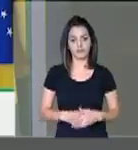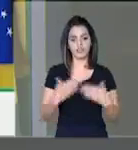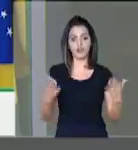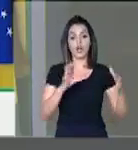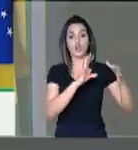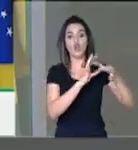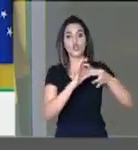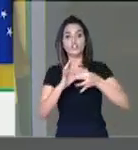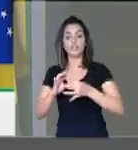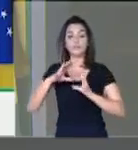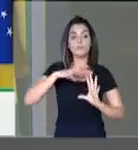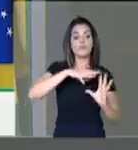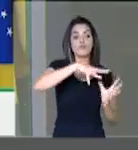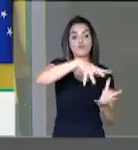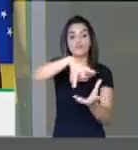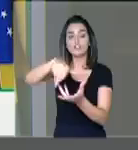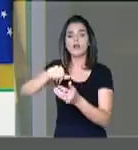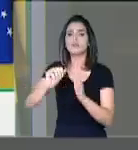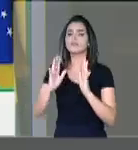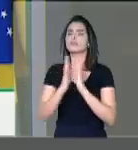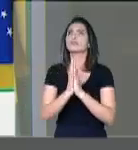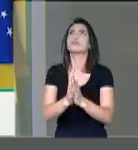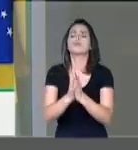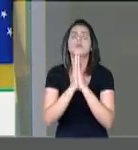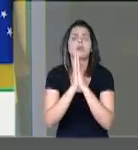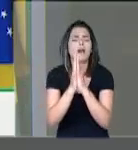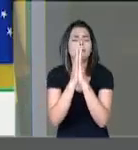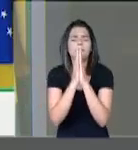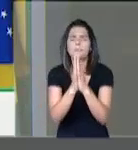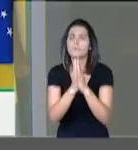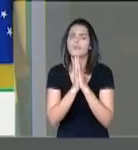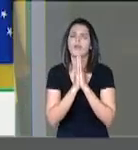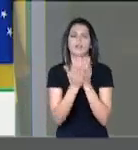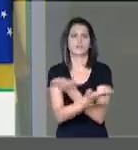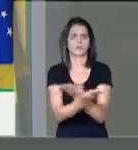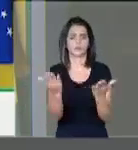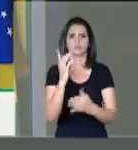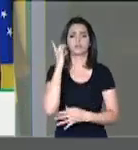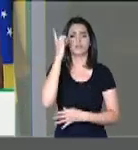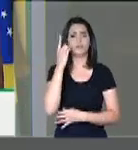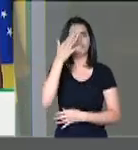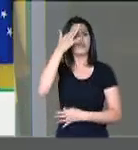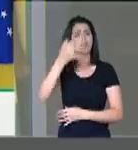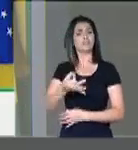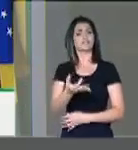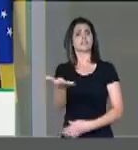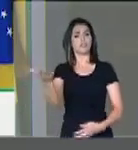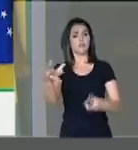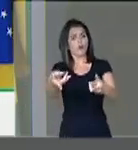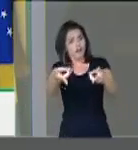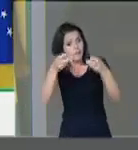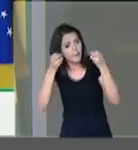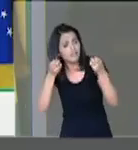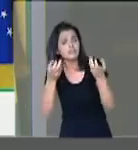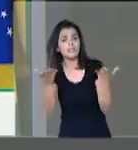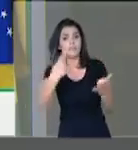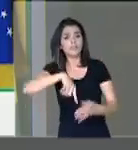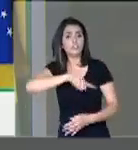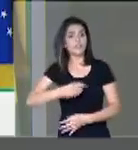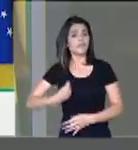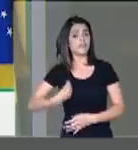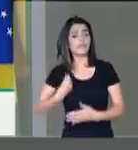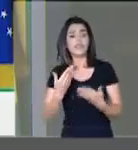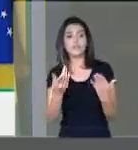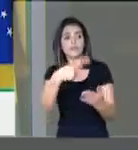mais global não é possível e até os deputados que percebam a realidade que estamos vivendo